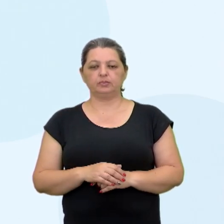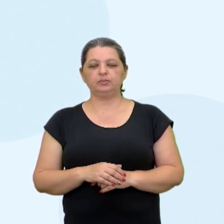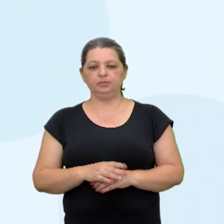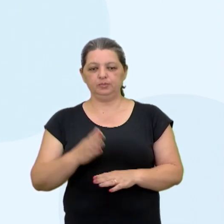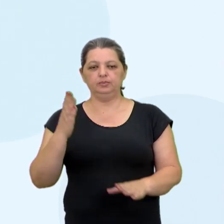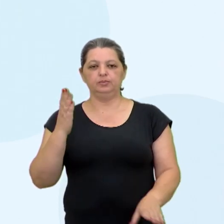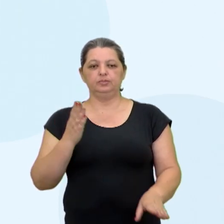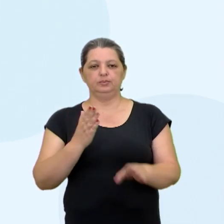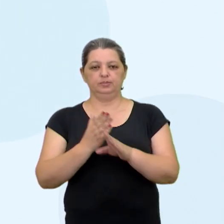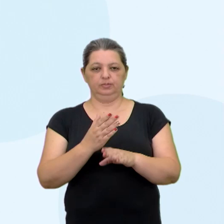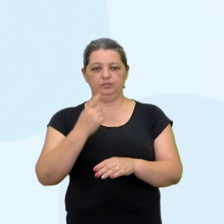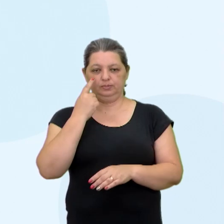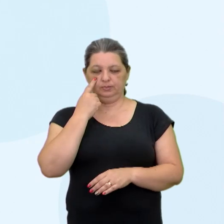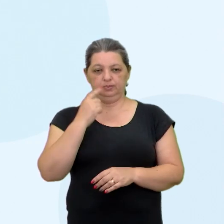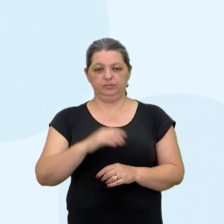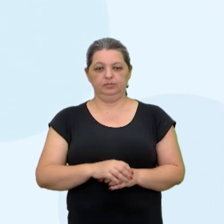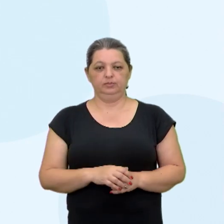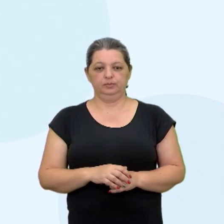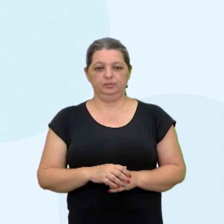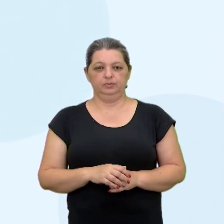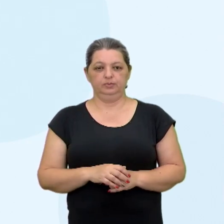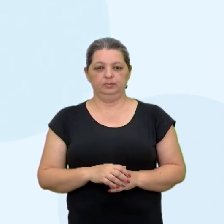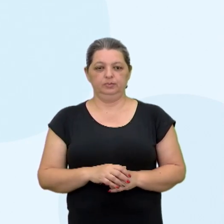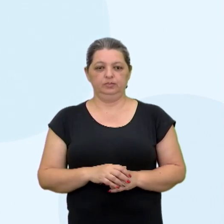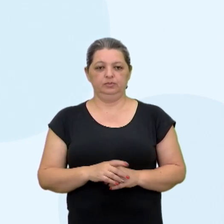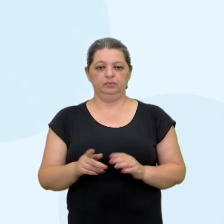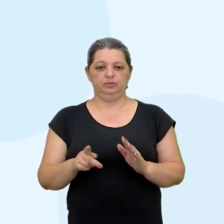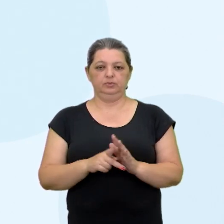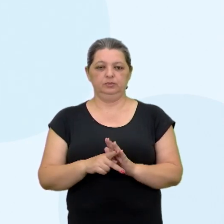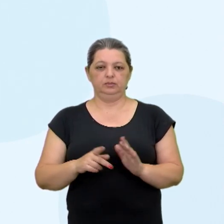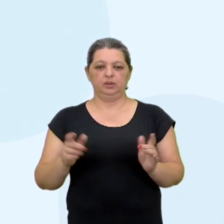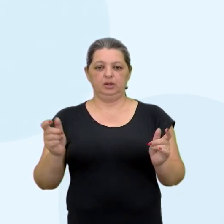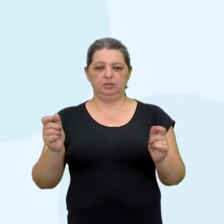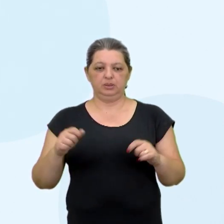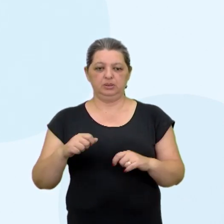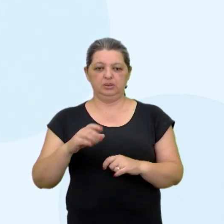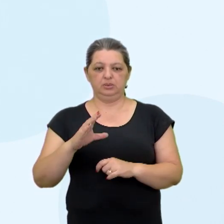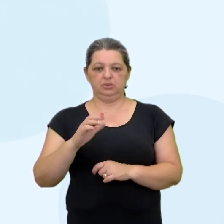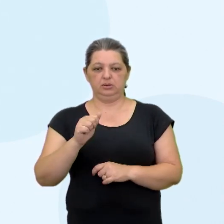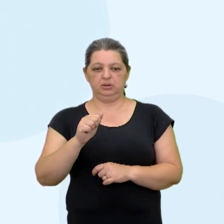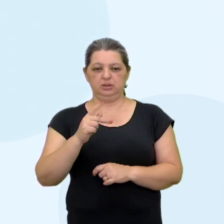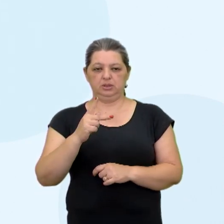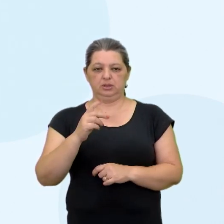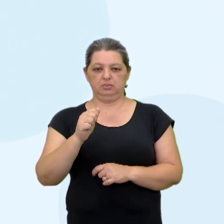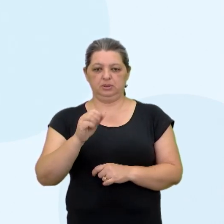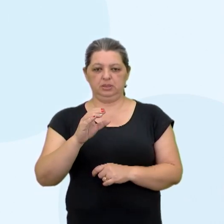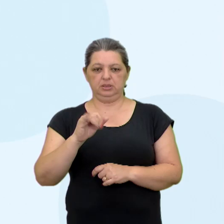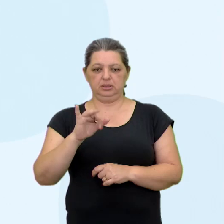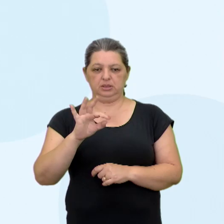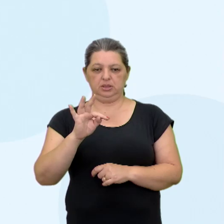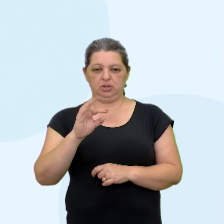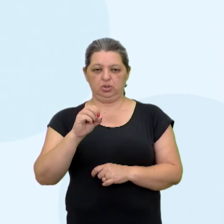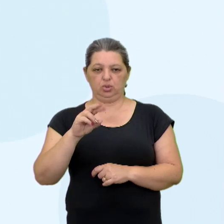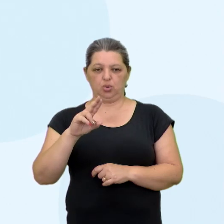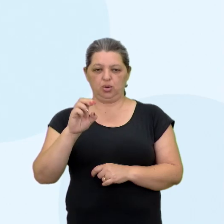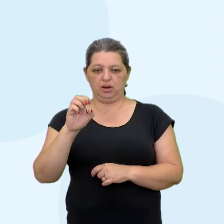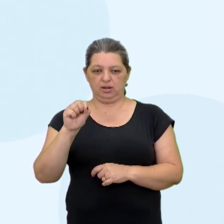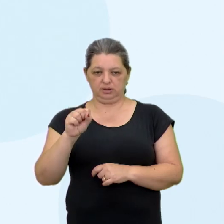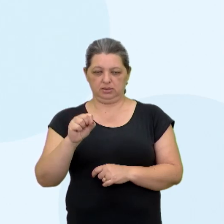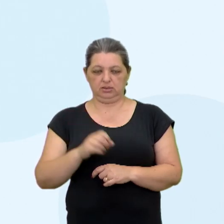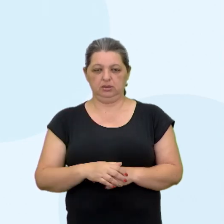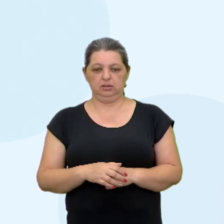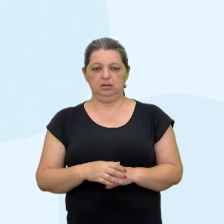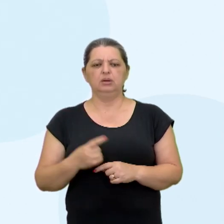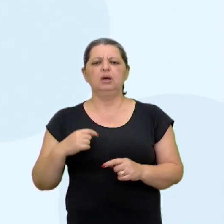mouse... A gente tem aqui os capacitores, tá? Essas duas bolinhas aí, elas são os capacitores. E para